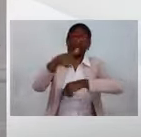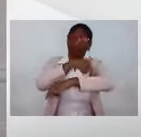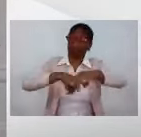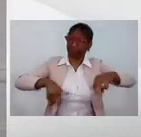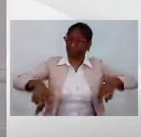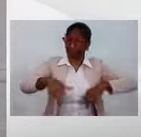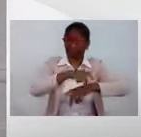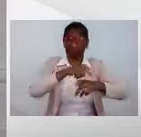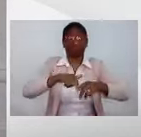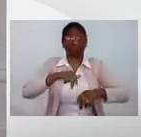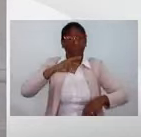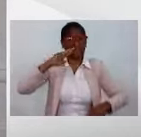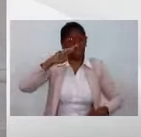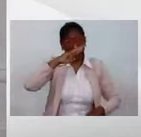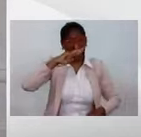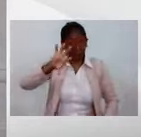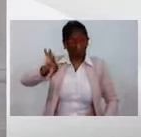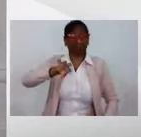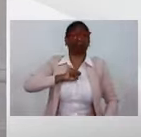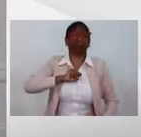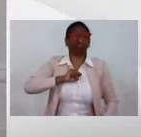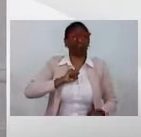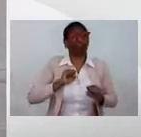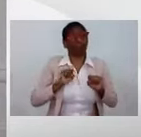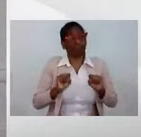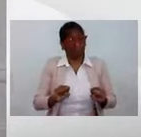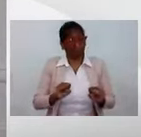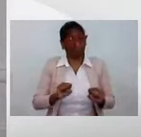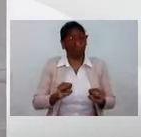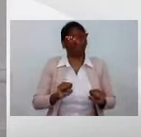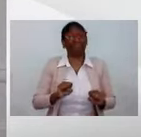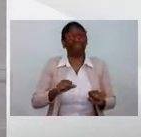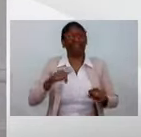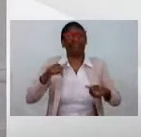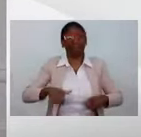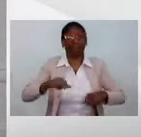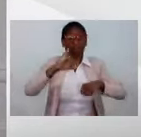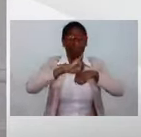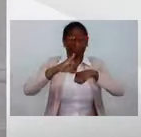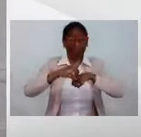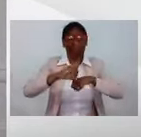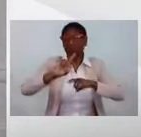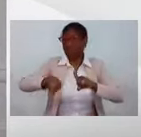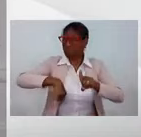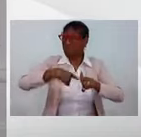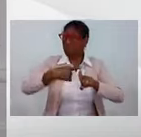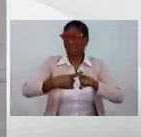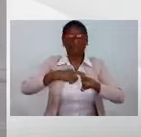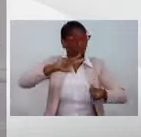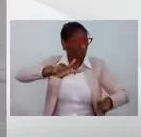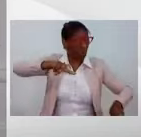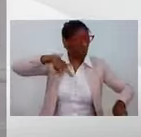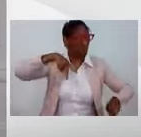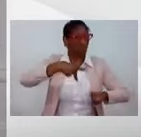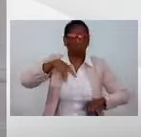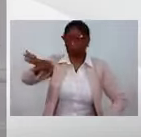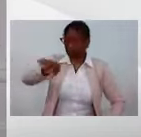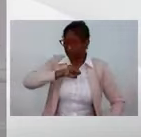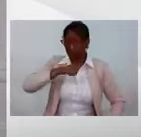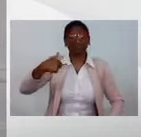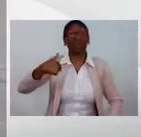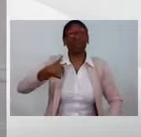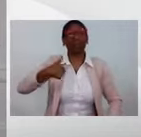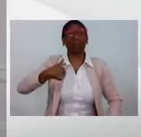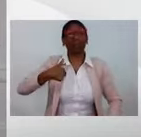pessoas ao risco de contágio. Mais contagiosa a variante Ômicron exige mais cuidados. Eu mesmo, né,